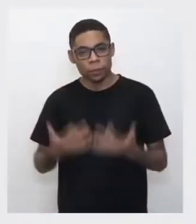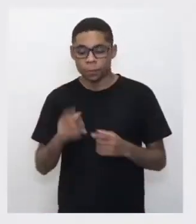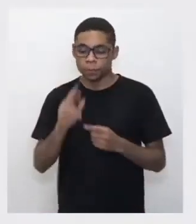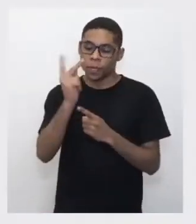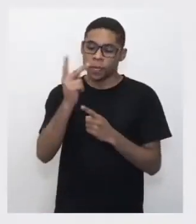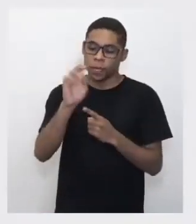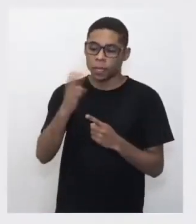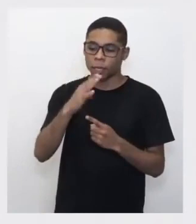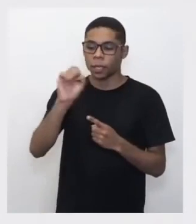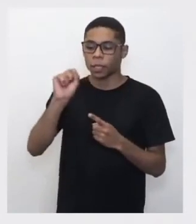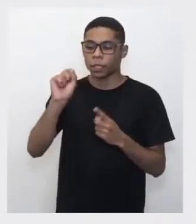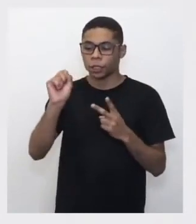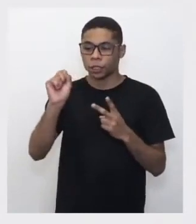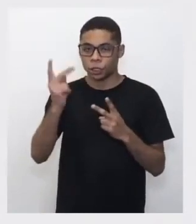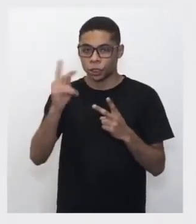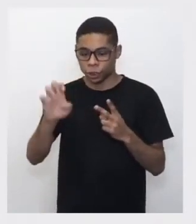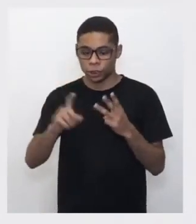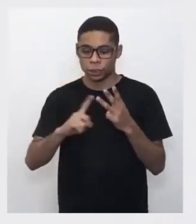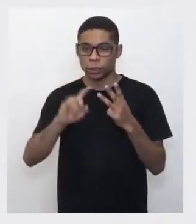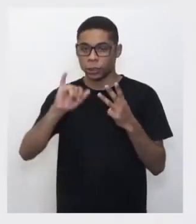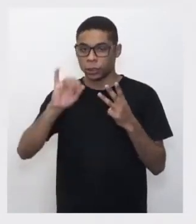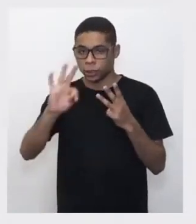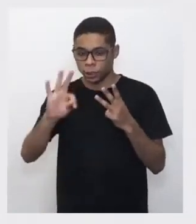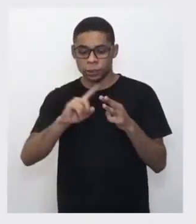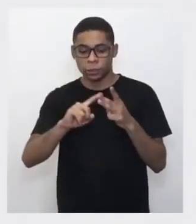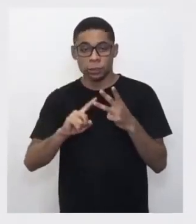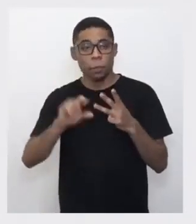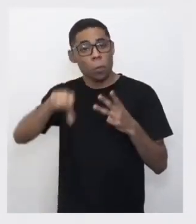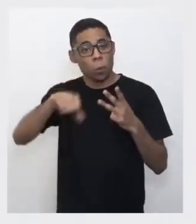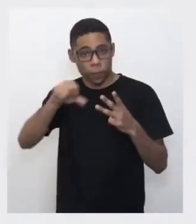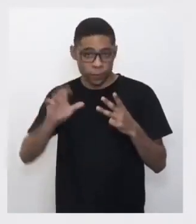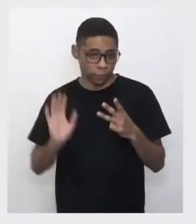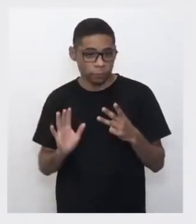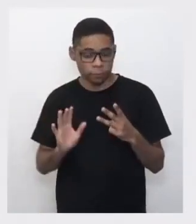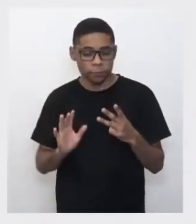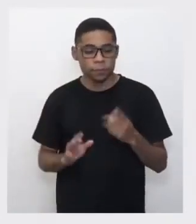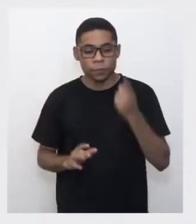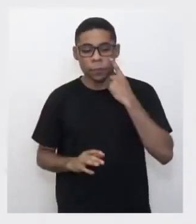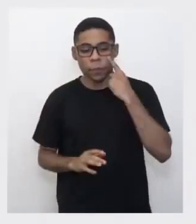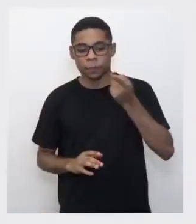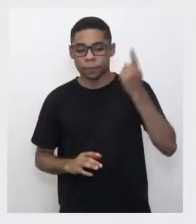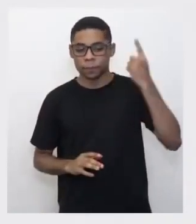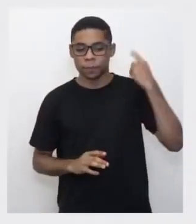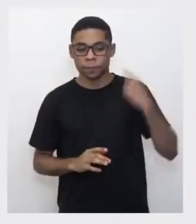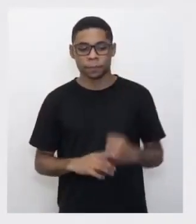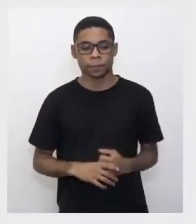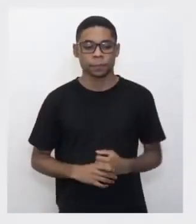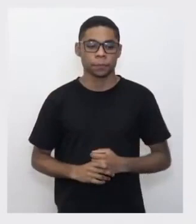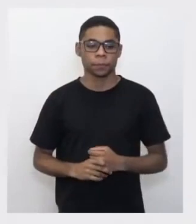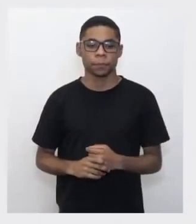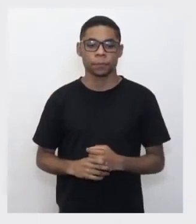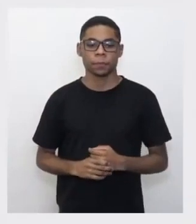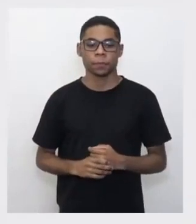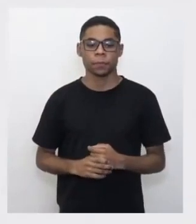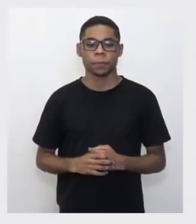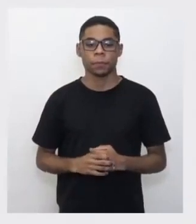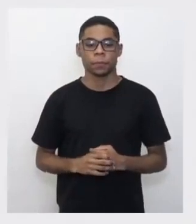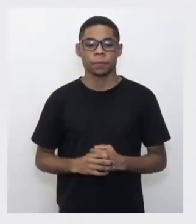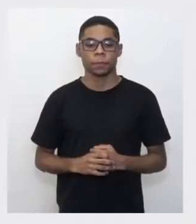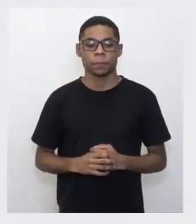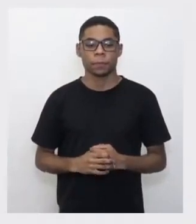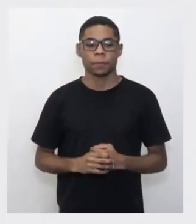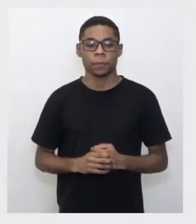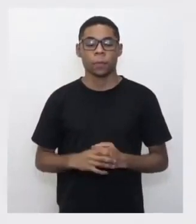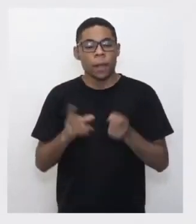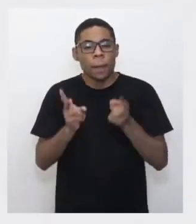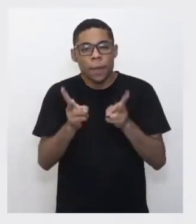she, it, a coisa muda de figura, não é isso, Ed? Então, ó, vamos voltar aqui para nossa sentençazinha com he.